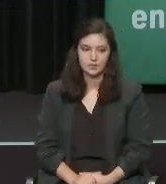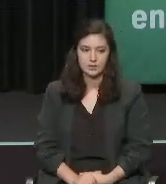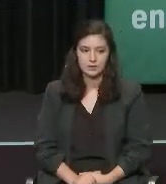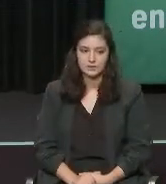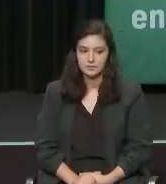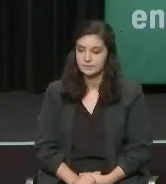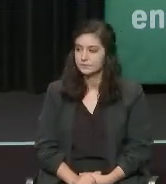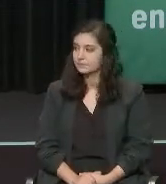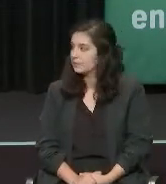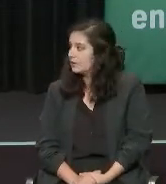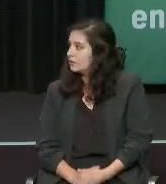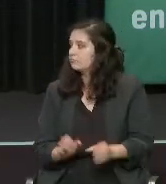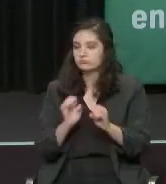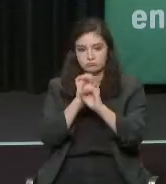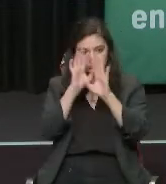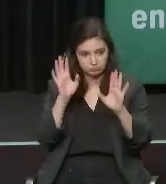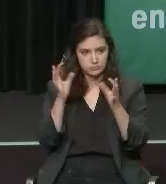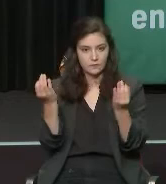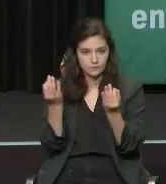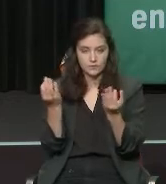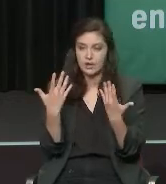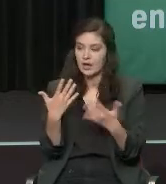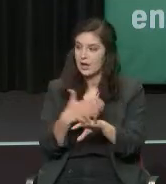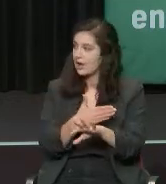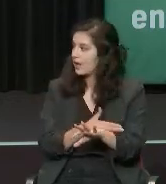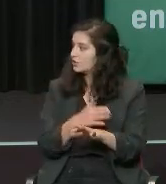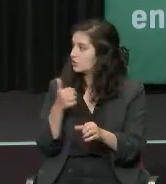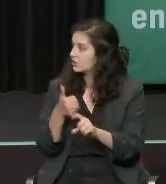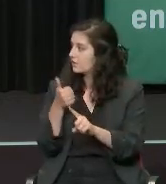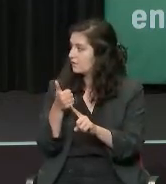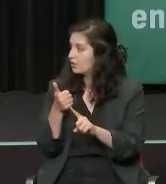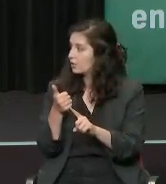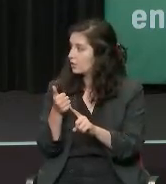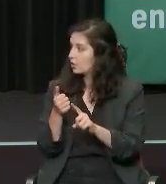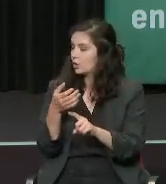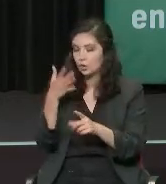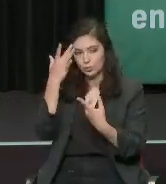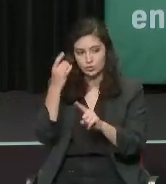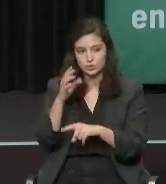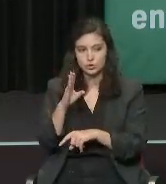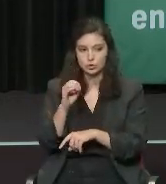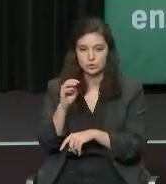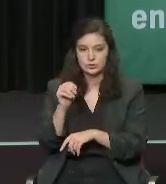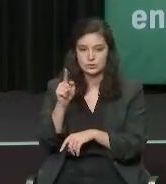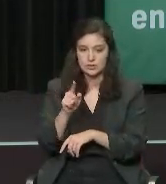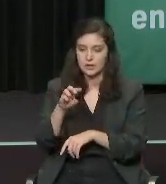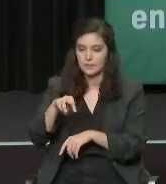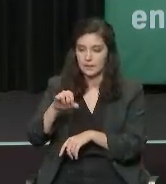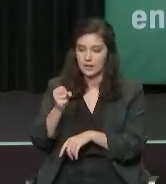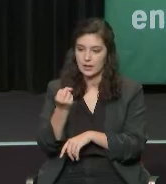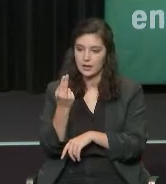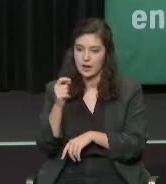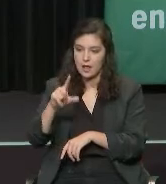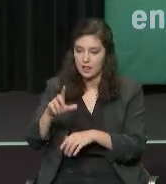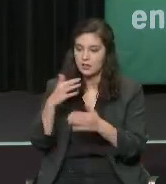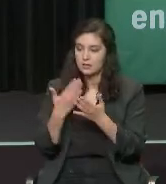Uma mensagem muito clara. Antes de lançar o desafio ao professor José Miguel sobre como é que a ciência pode